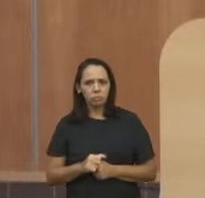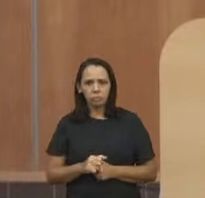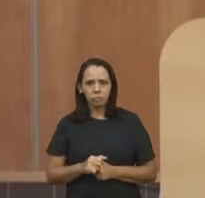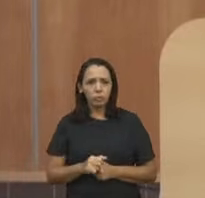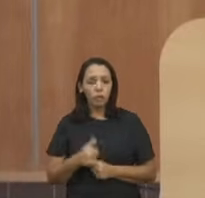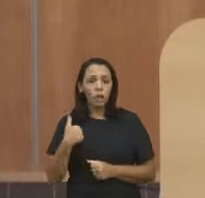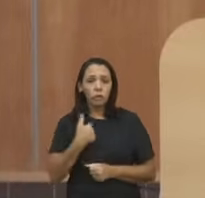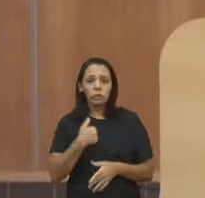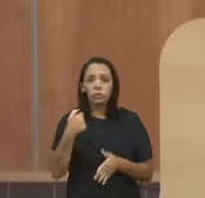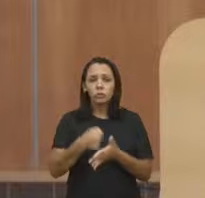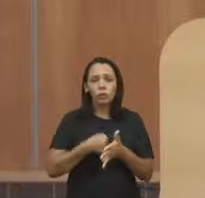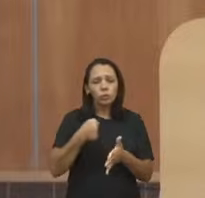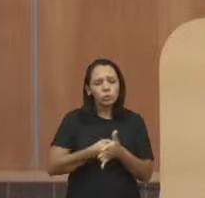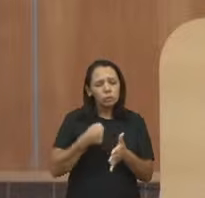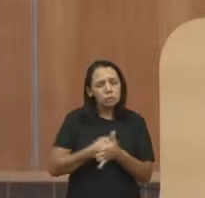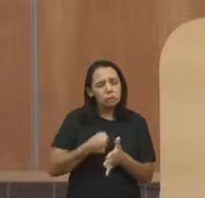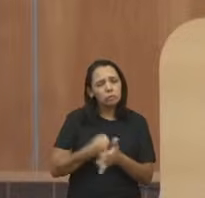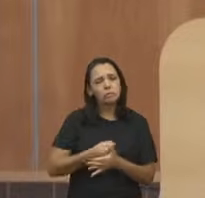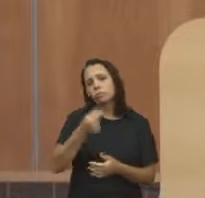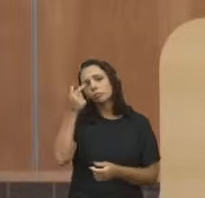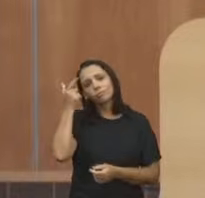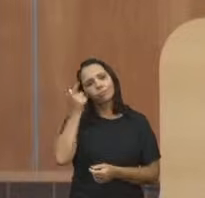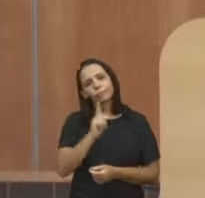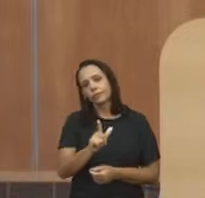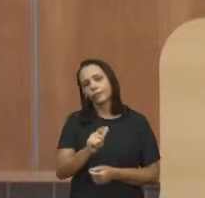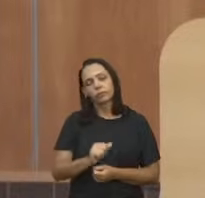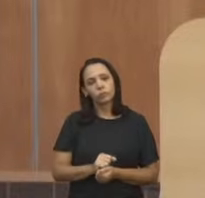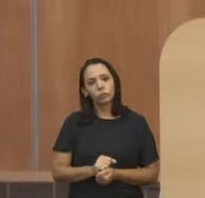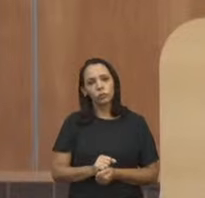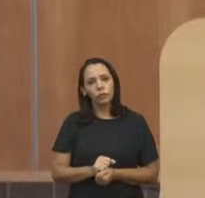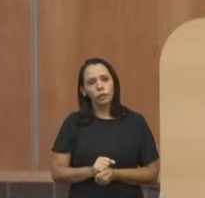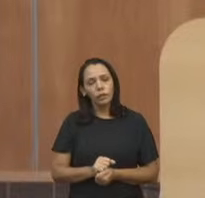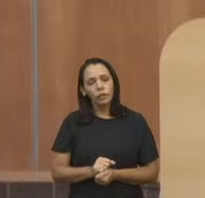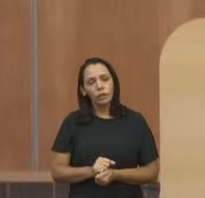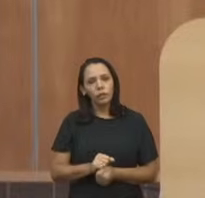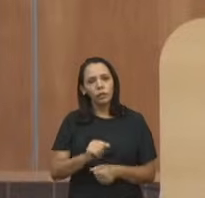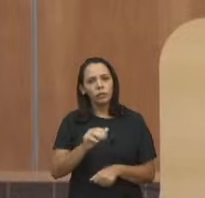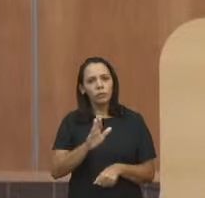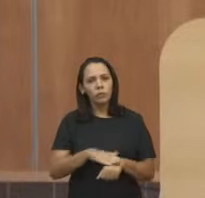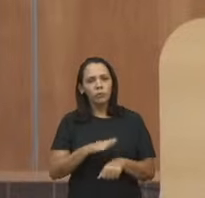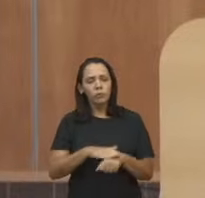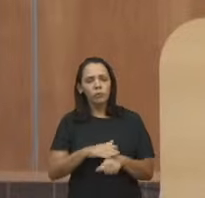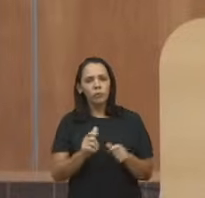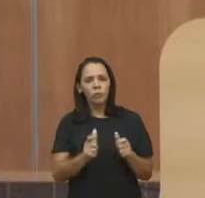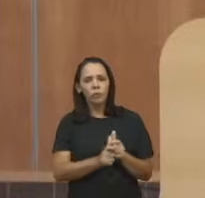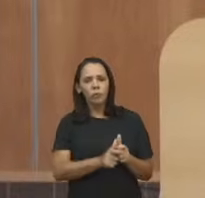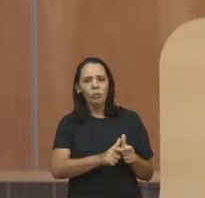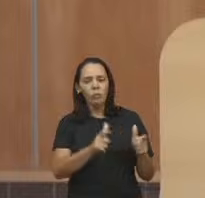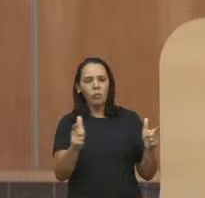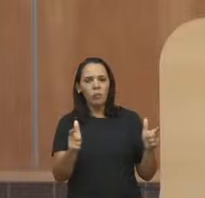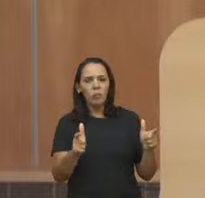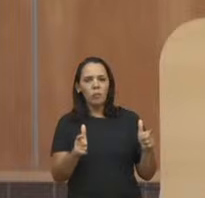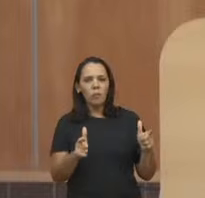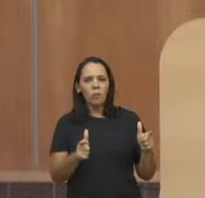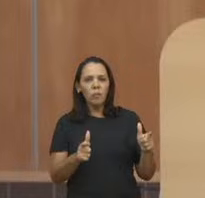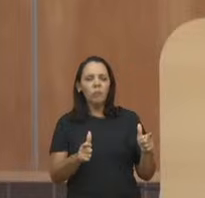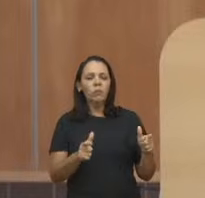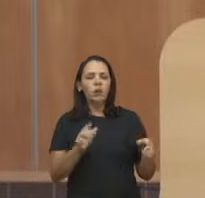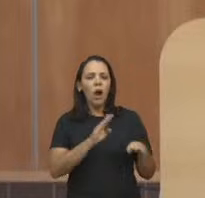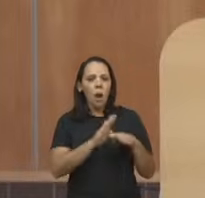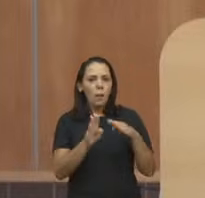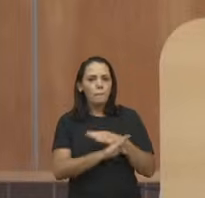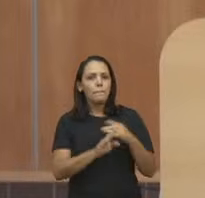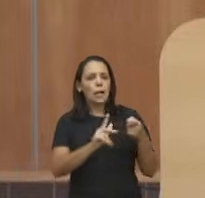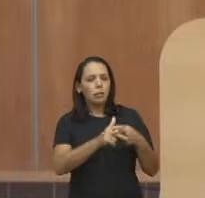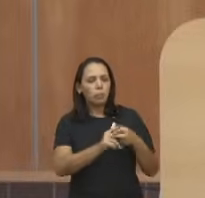não conseguimos fazer a regularização do CEPIM, por mais que aumentou bastante o processo de regularização, mas